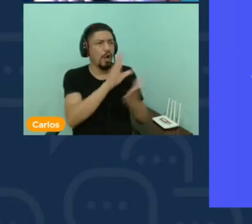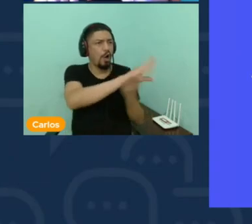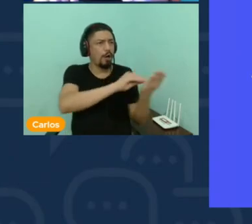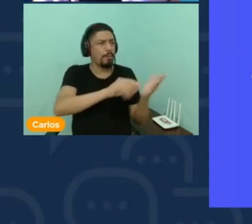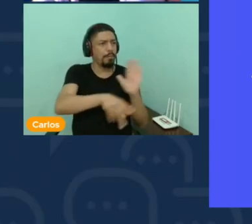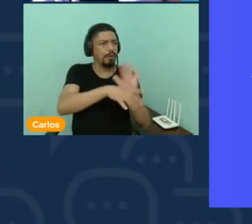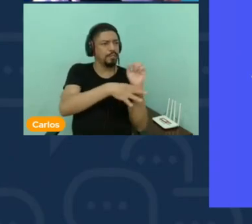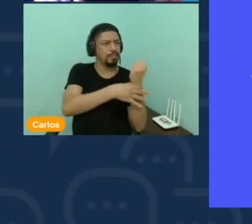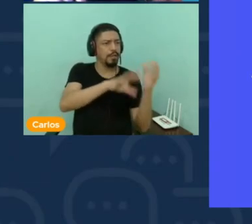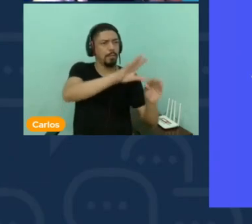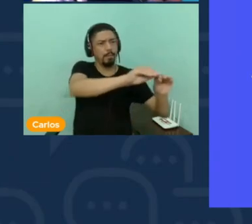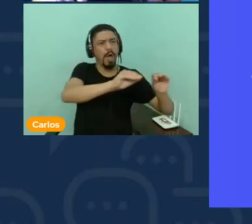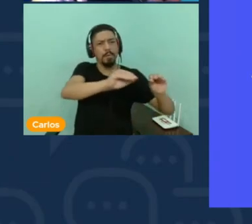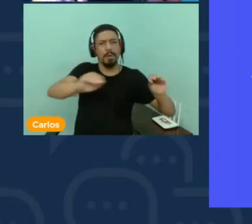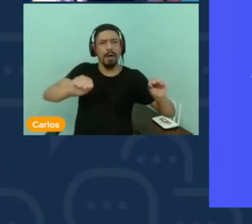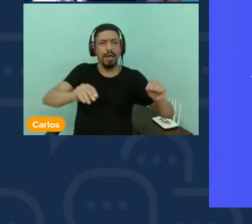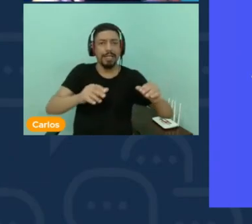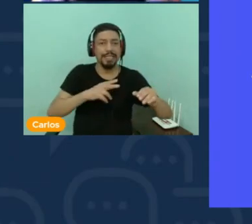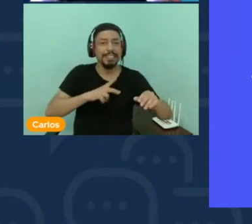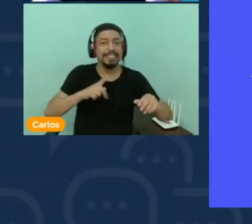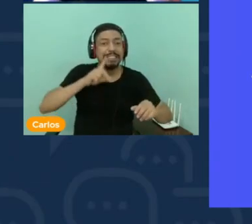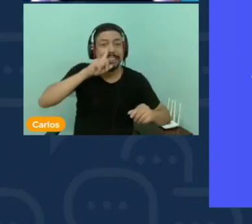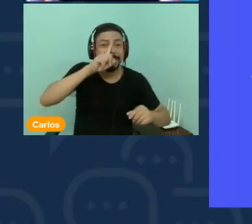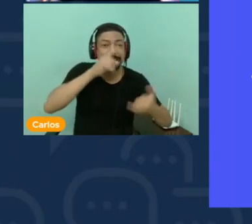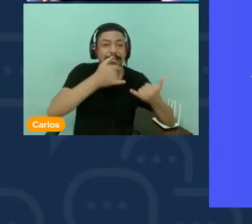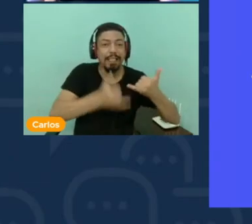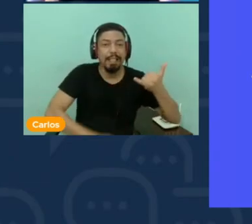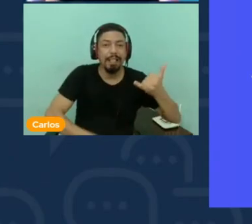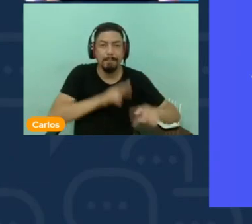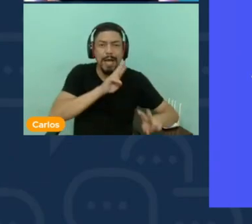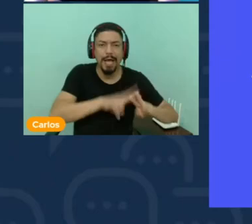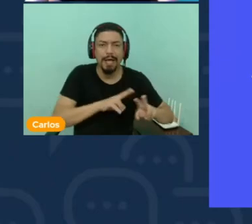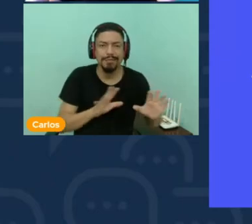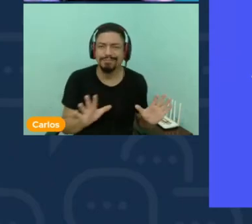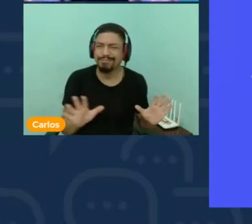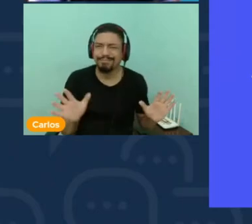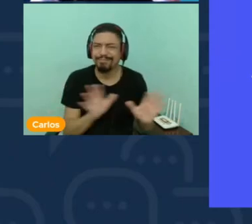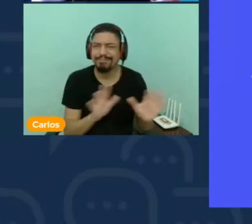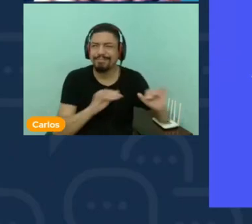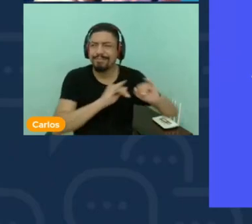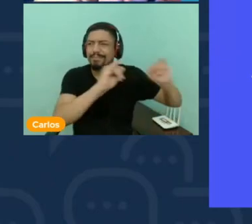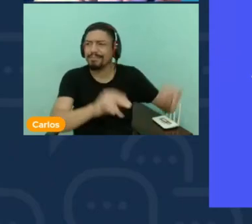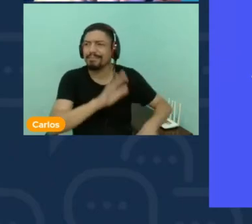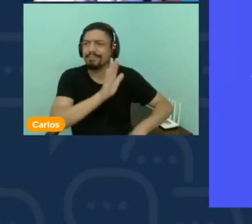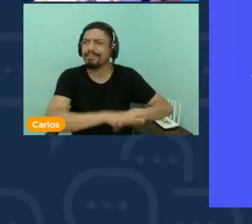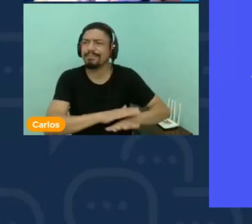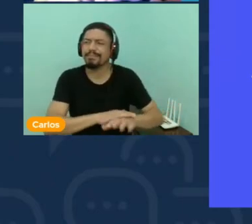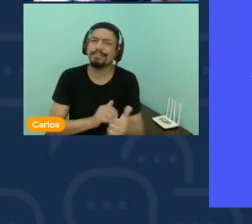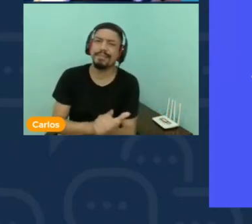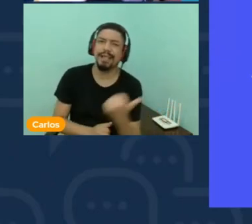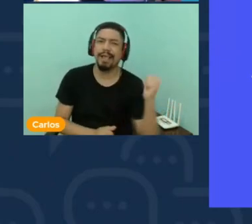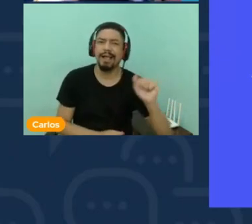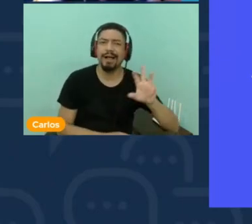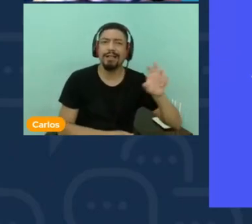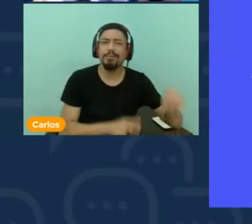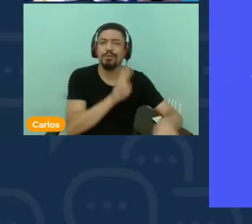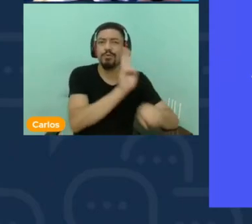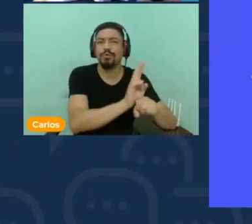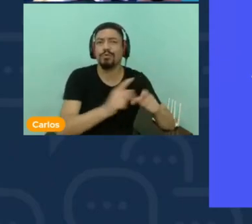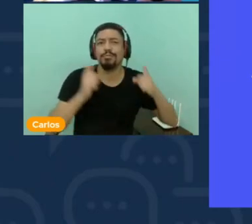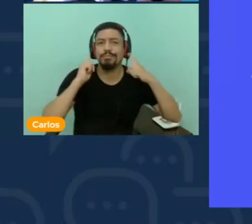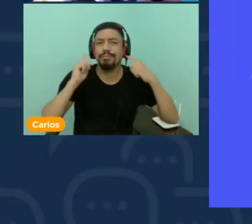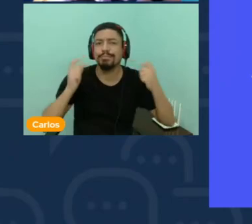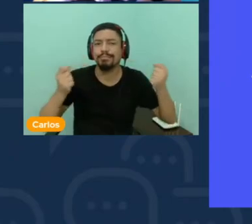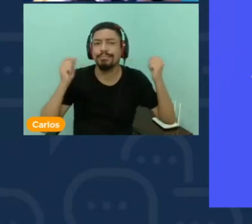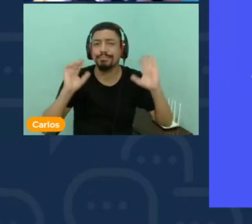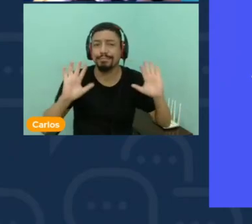ou não, se eles podem falhar ou não. Toda essa parte mais infraestrutura, mais operacional, a AWS vai cuidar